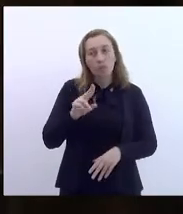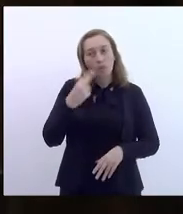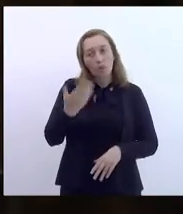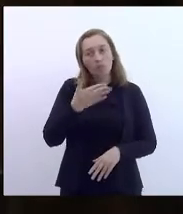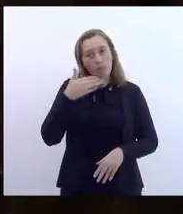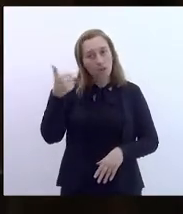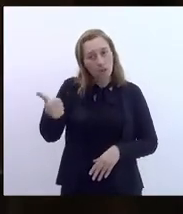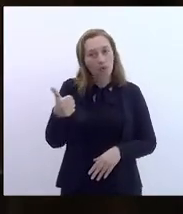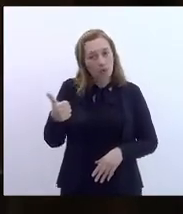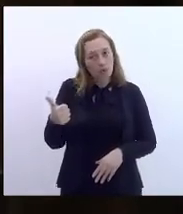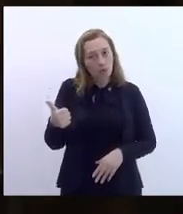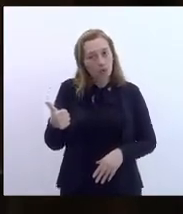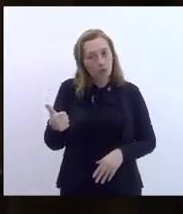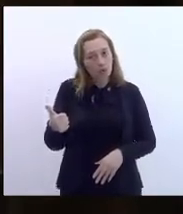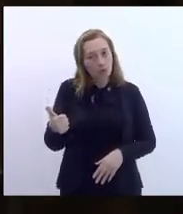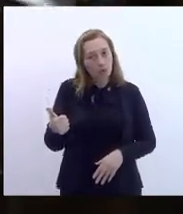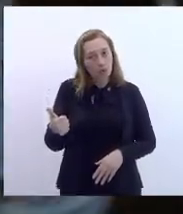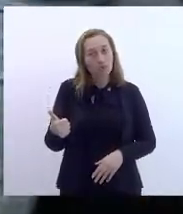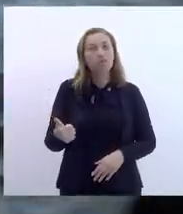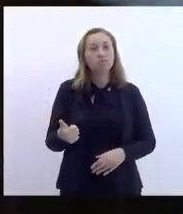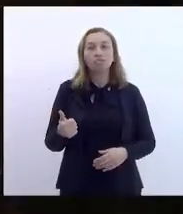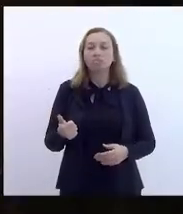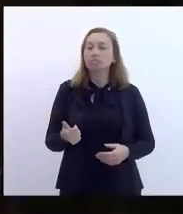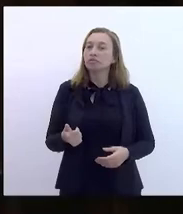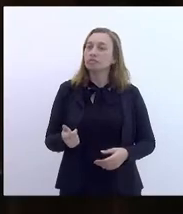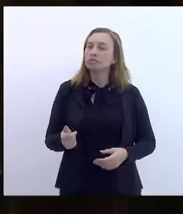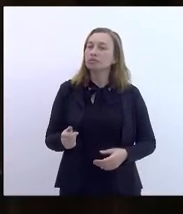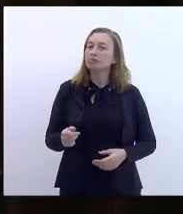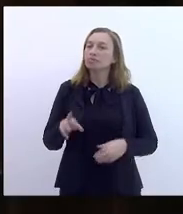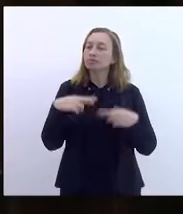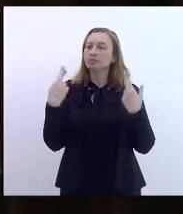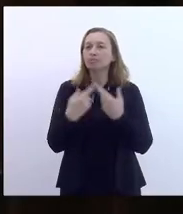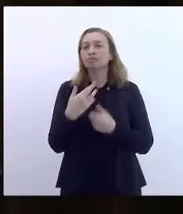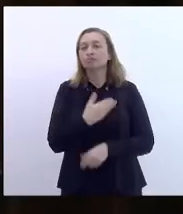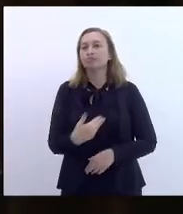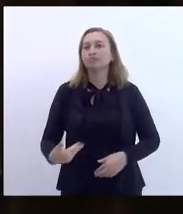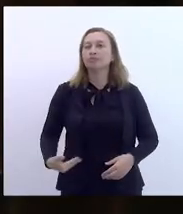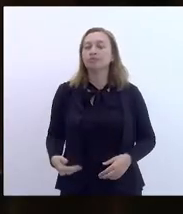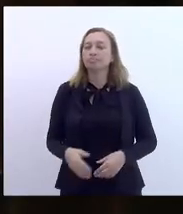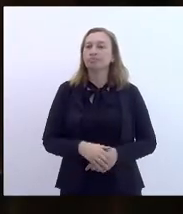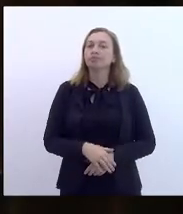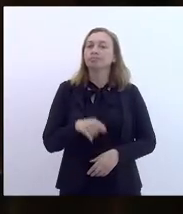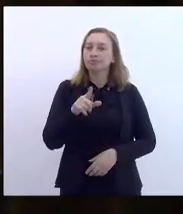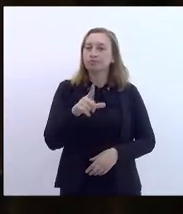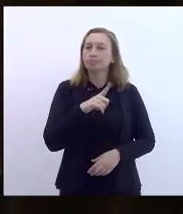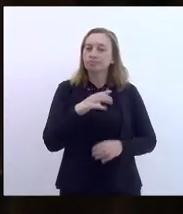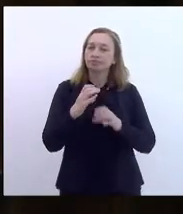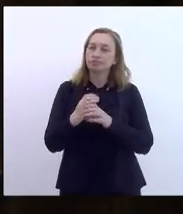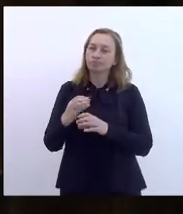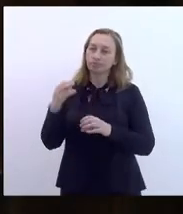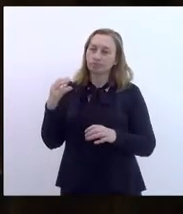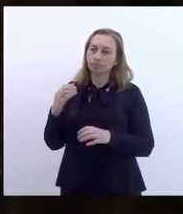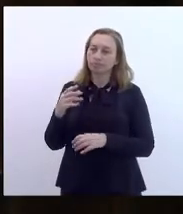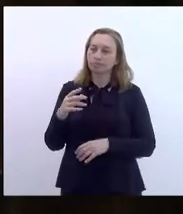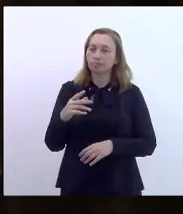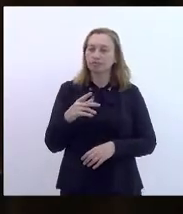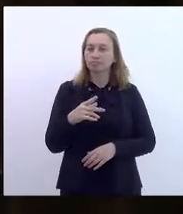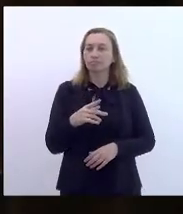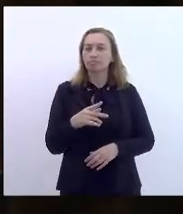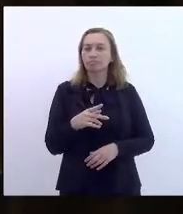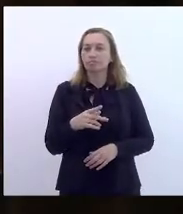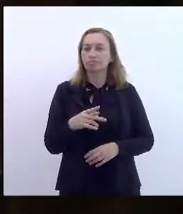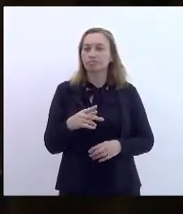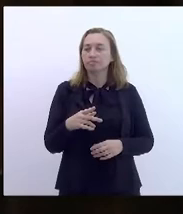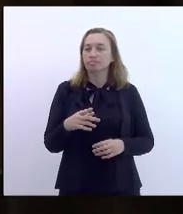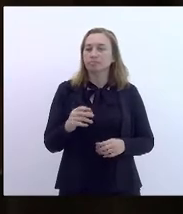igual não queremos uma melhor é isso que se trata essa audiência pública lá tinha um arquiteto chamado Timo Stark